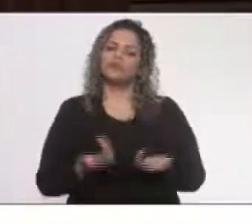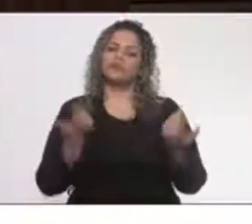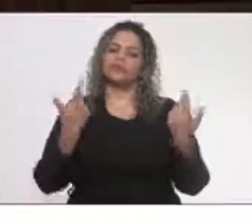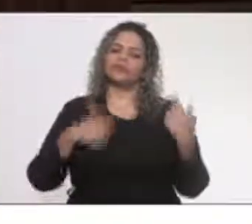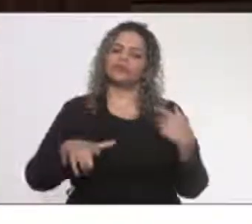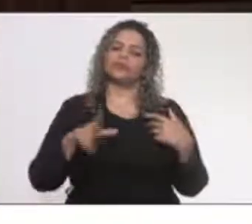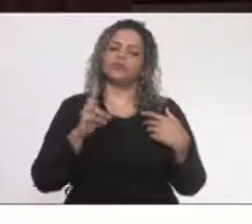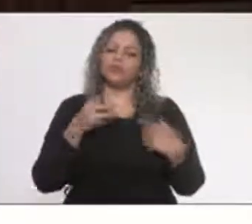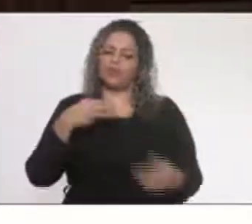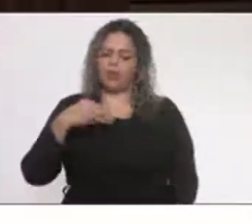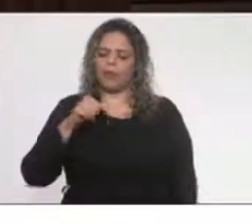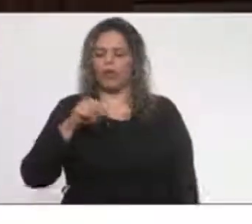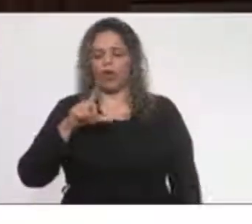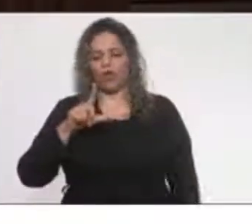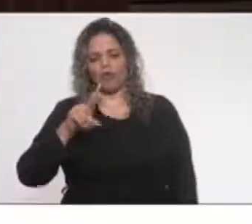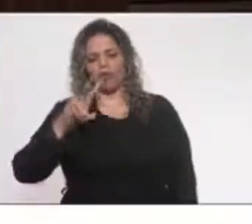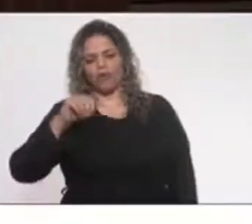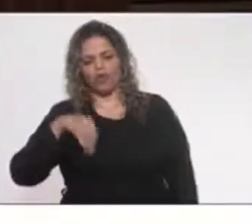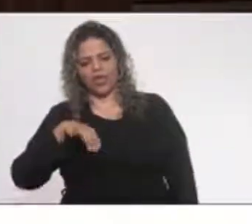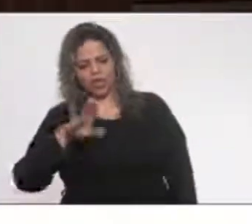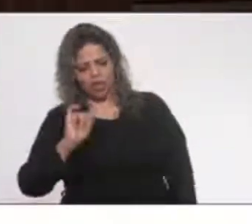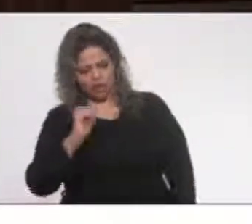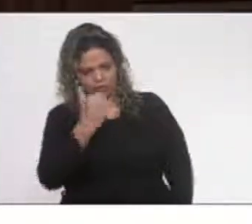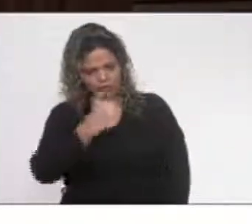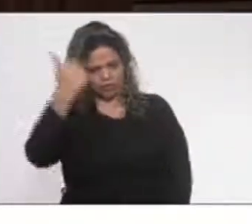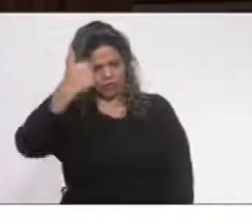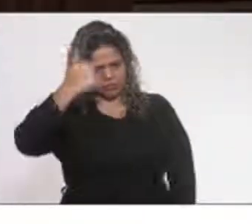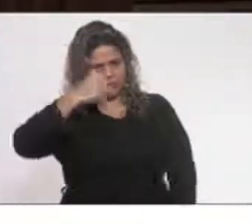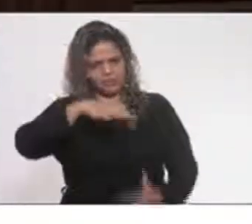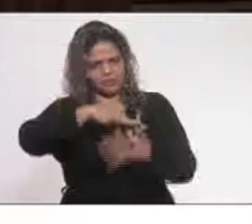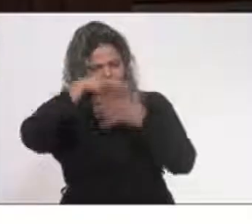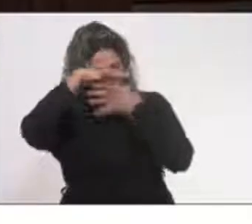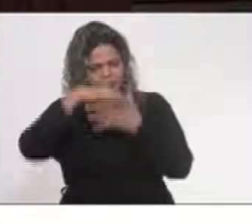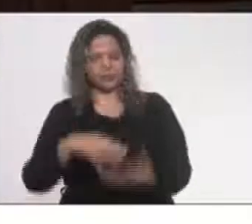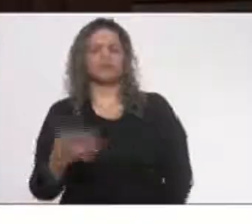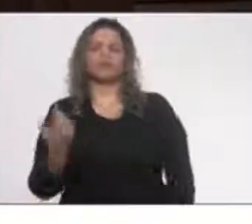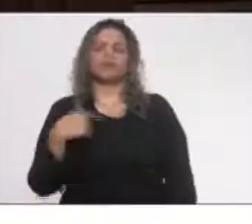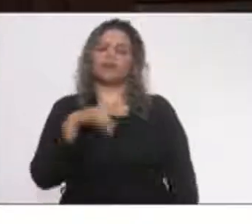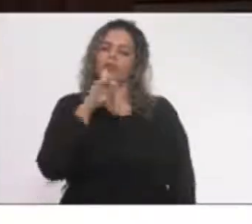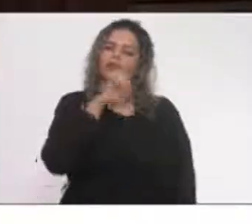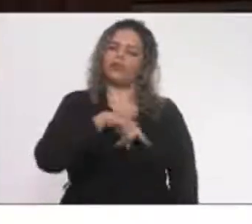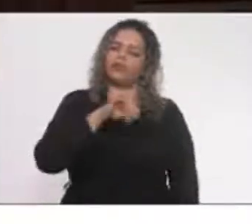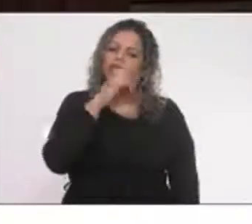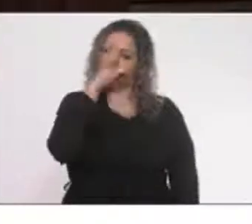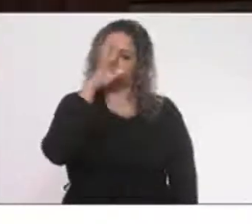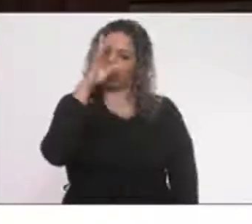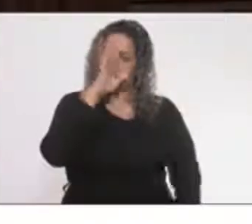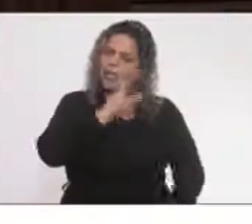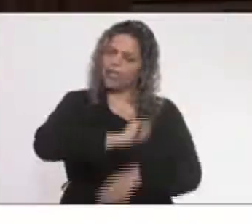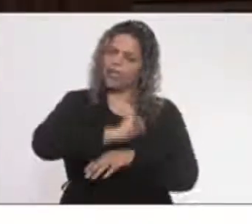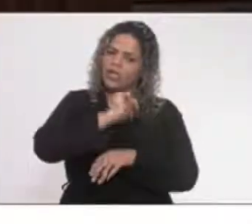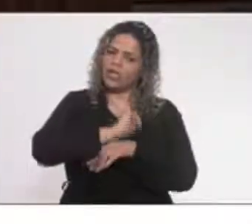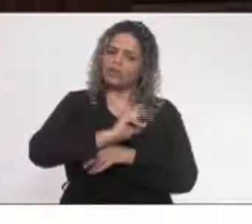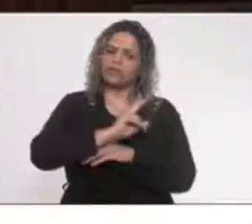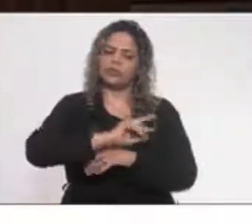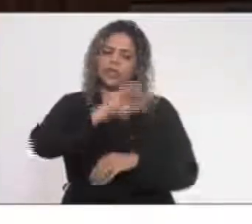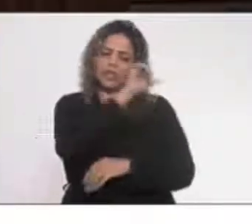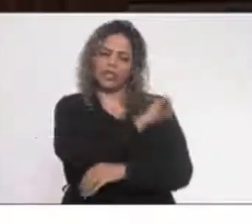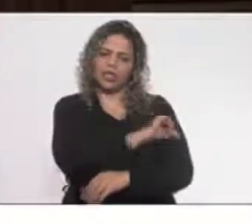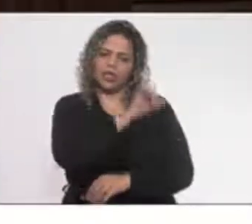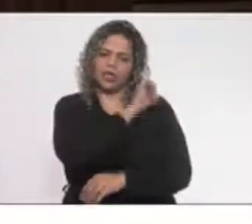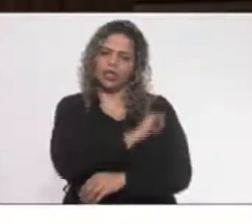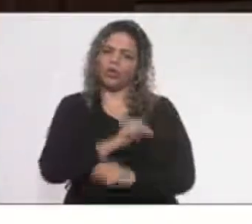novo Malvina à frente do Conselho Estadual de Educação. Isso é de muito bom alvitre, nos dá esperança de que o Rio de Janeiro possa